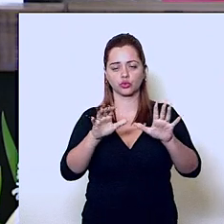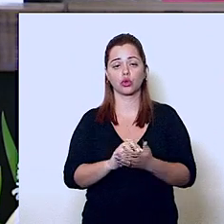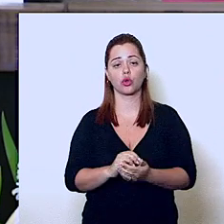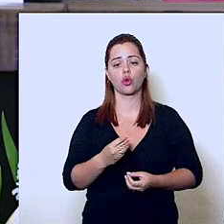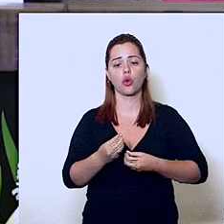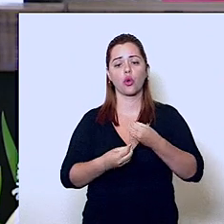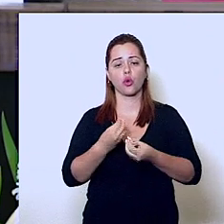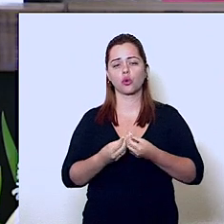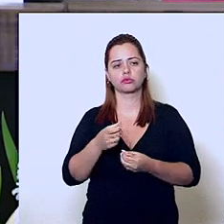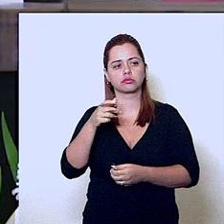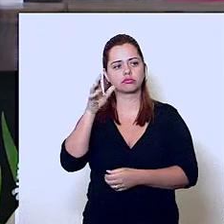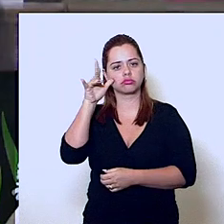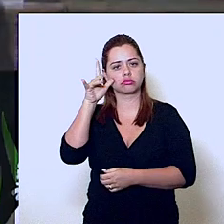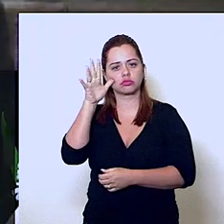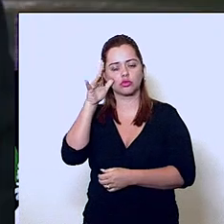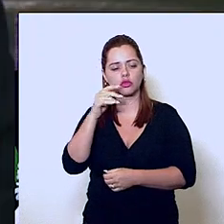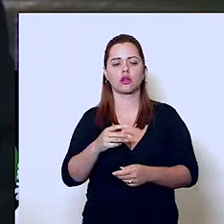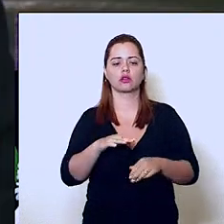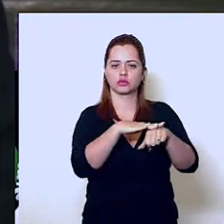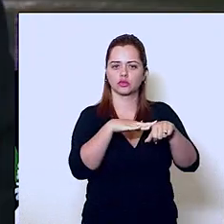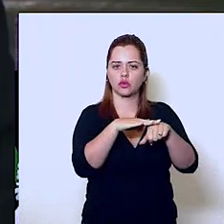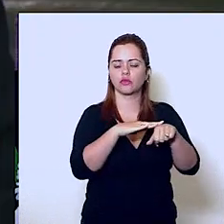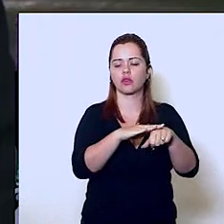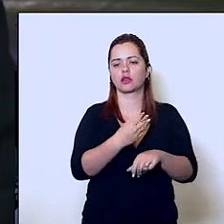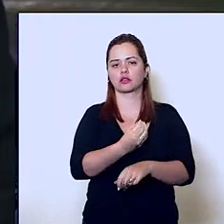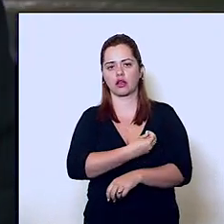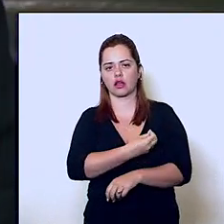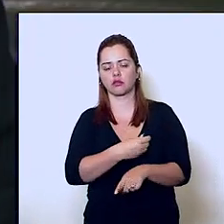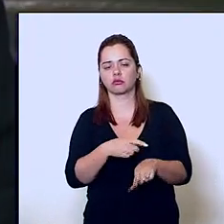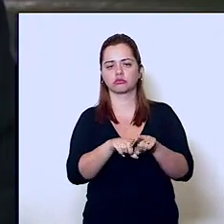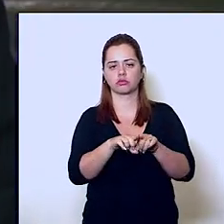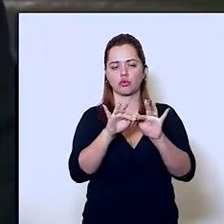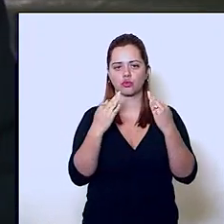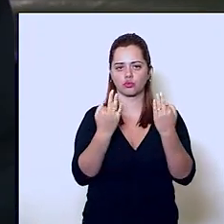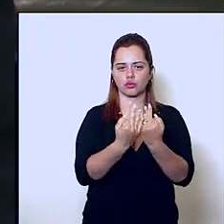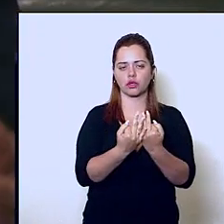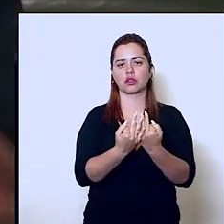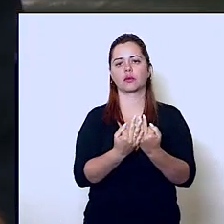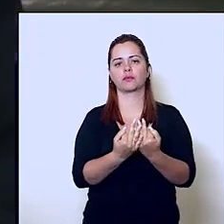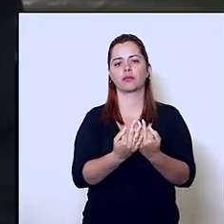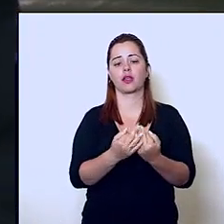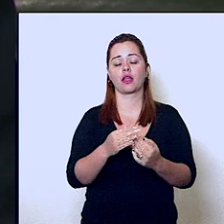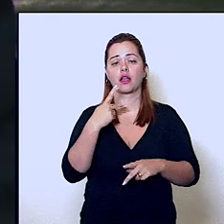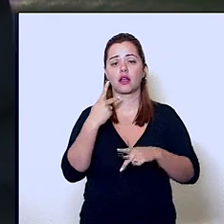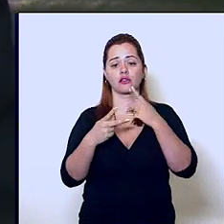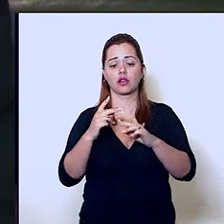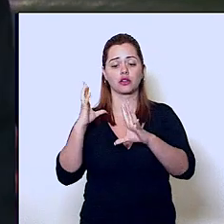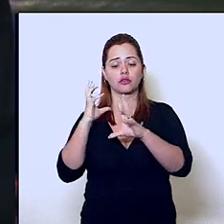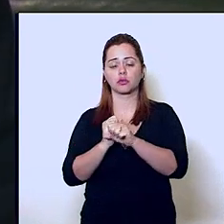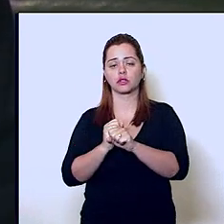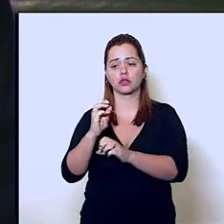nesses convívios, inclusive na sua residência, ele falava, né, da formação do Brasil, inclusive de um Brasil